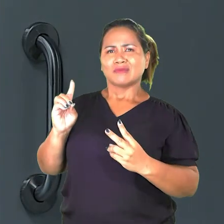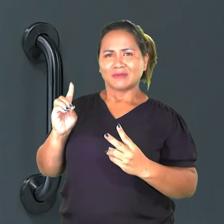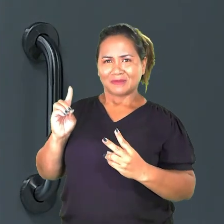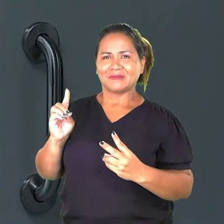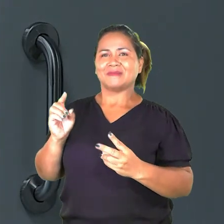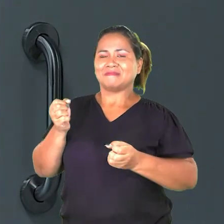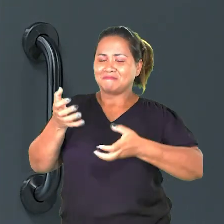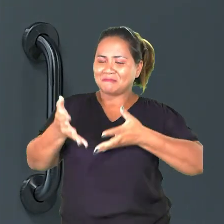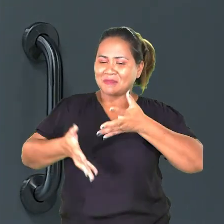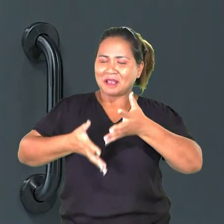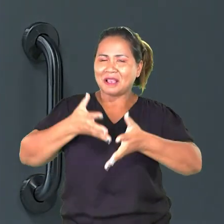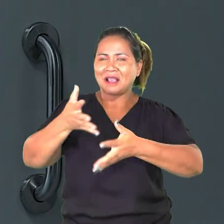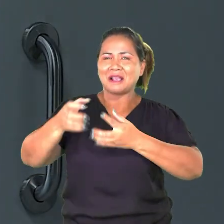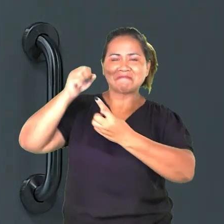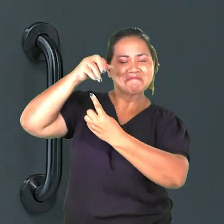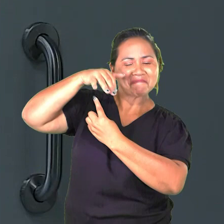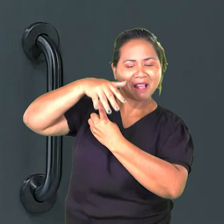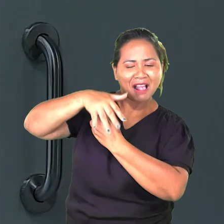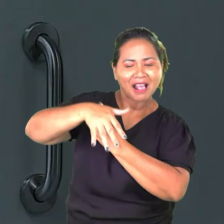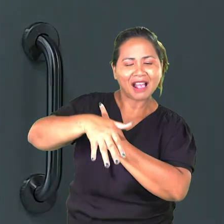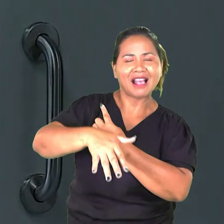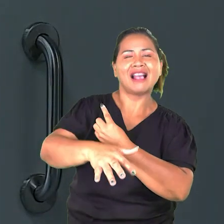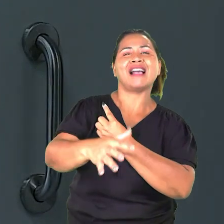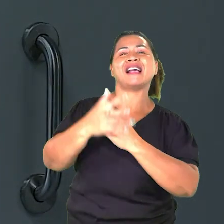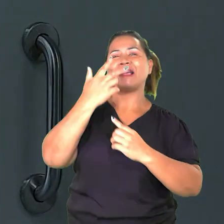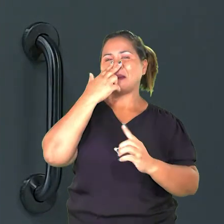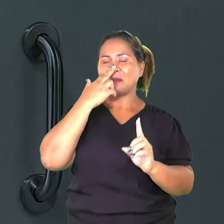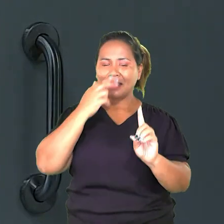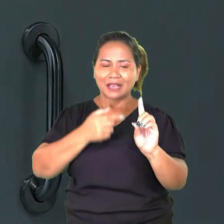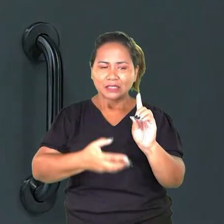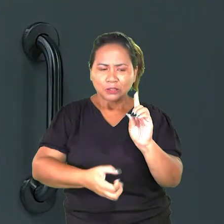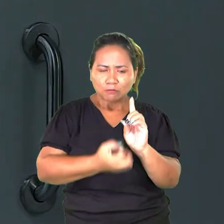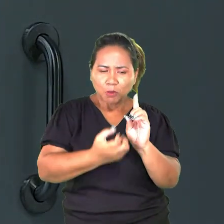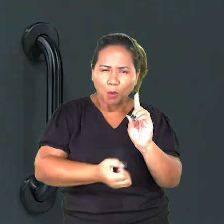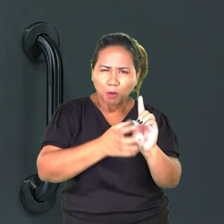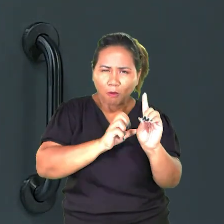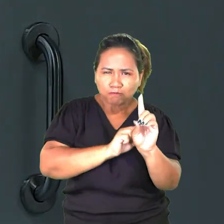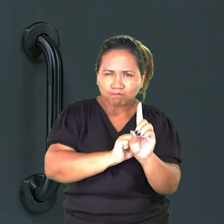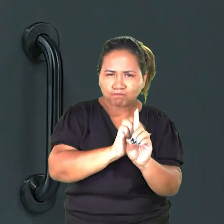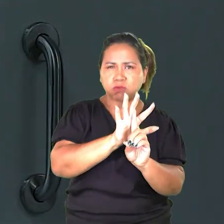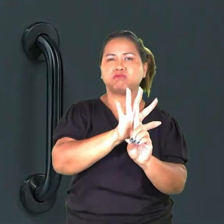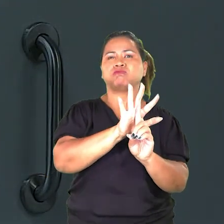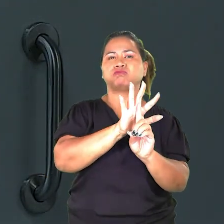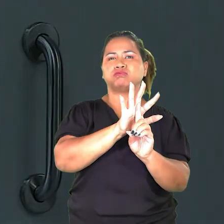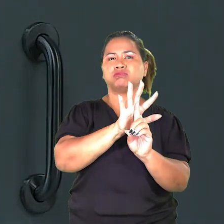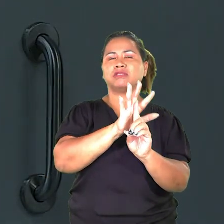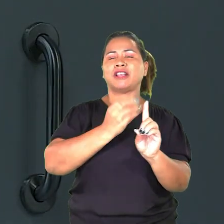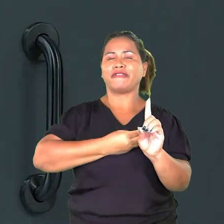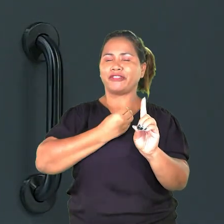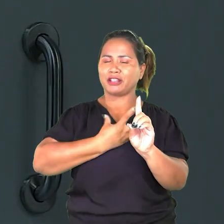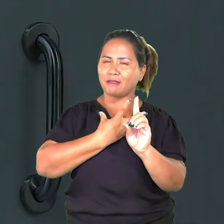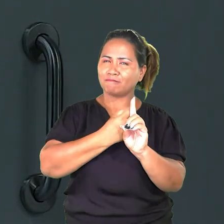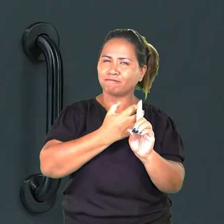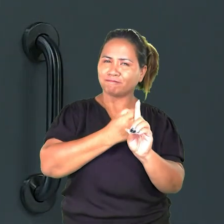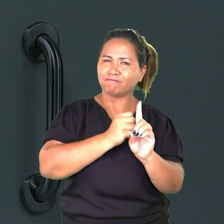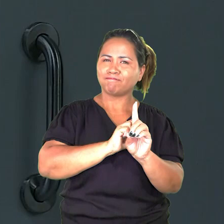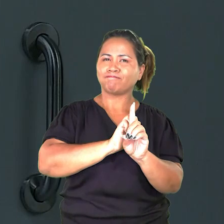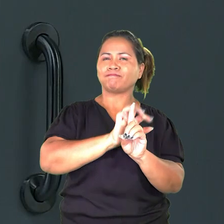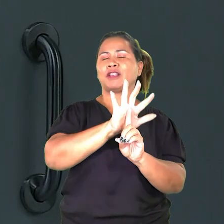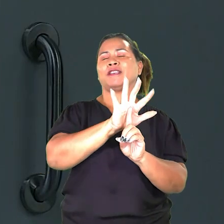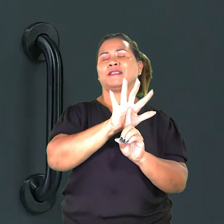de sua voz continua a correr a água para as pedras que podem nos